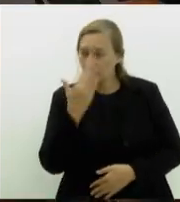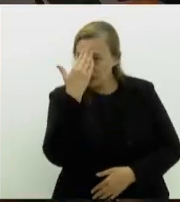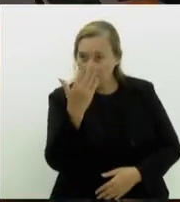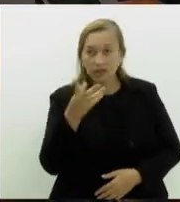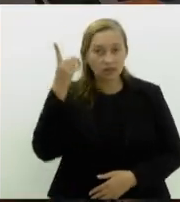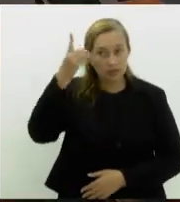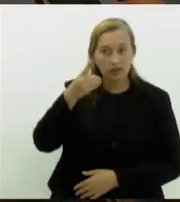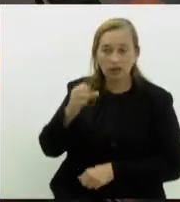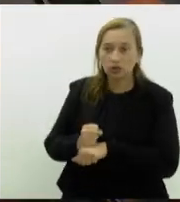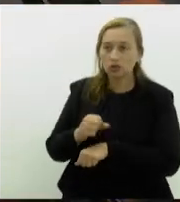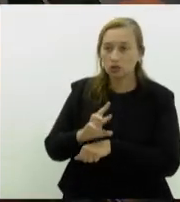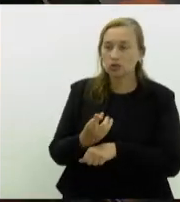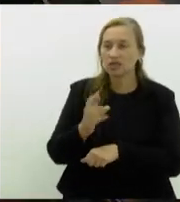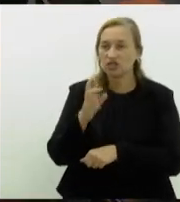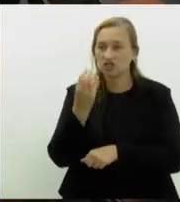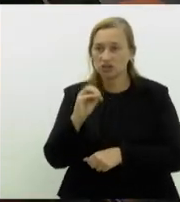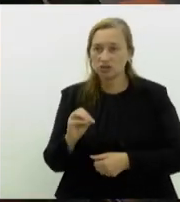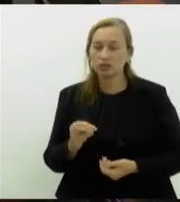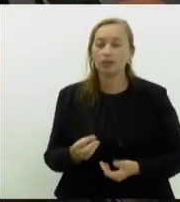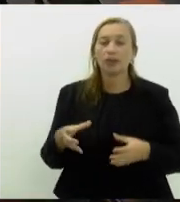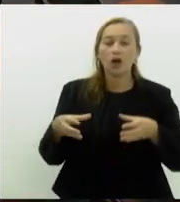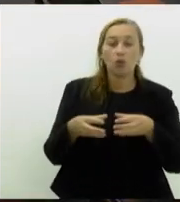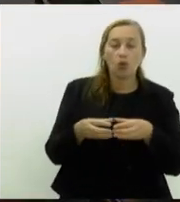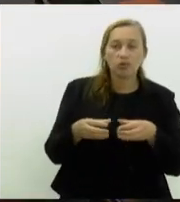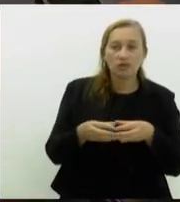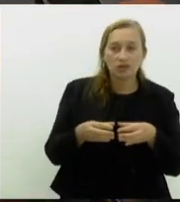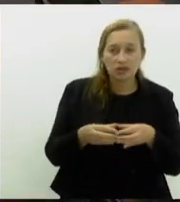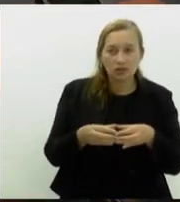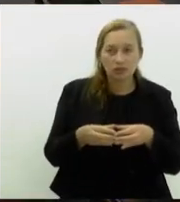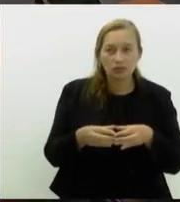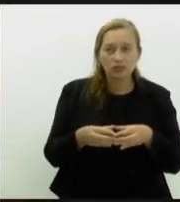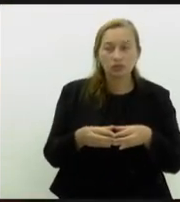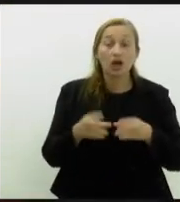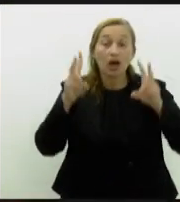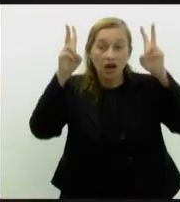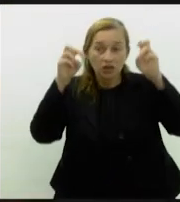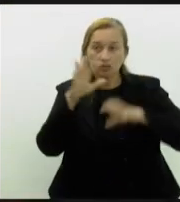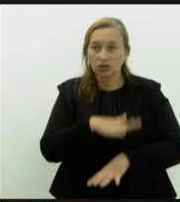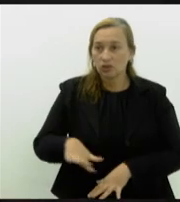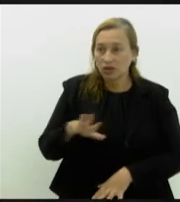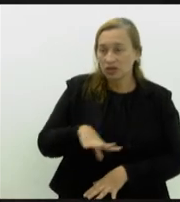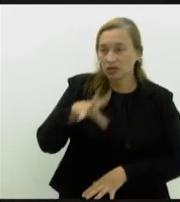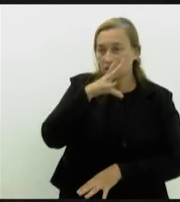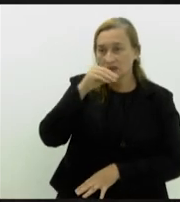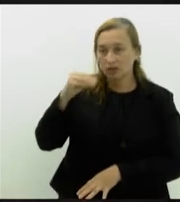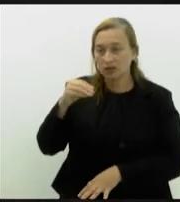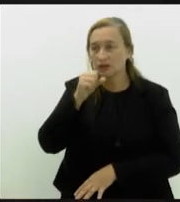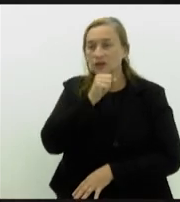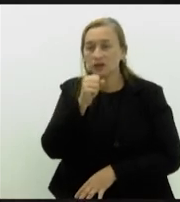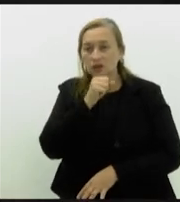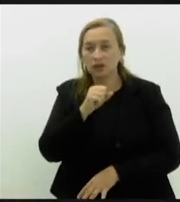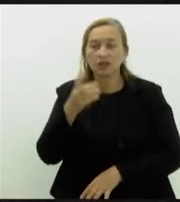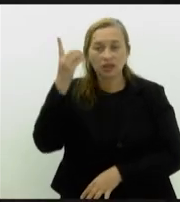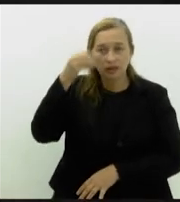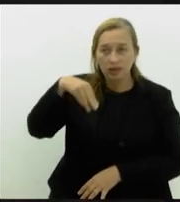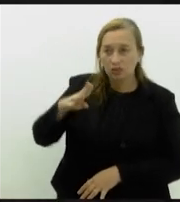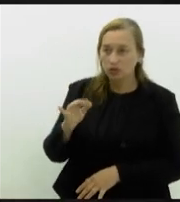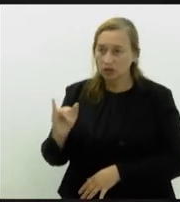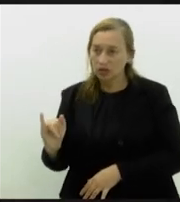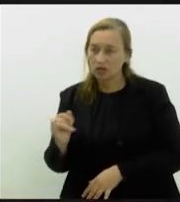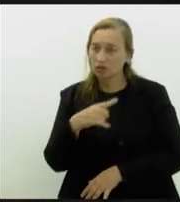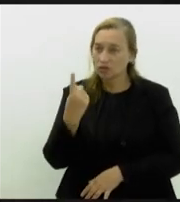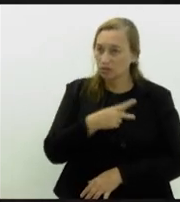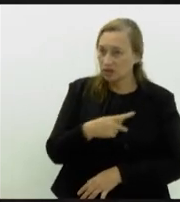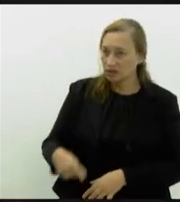deputado doutor Serginho. Pela comissão de Assuntos da Criança, deputado Munir Neto, nosso presidente, por